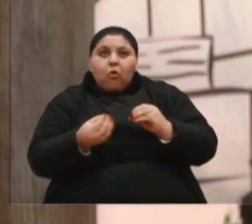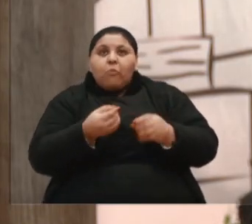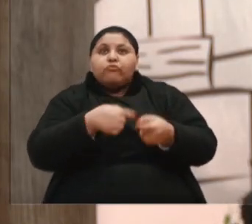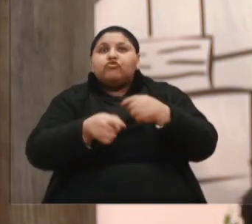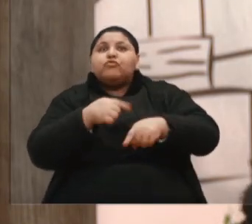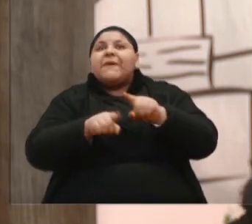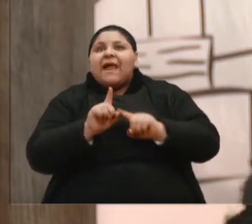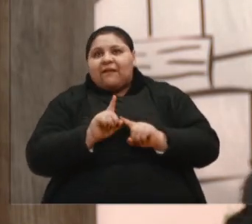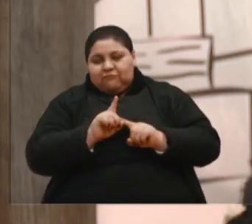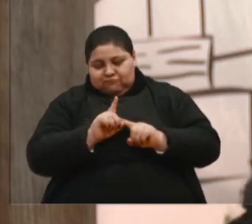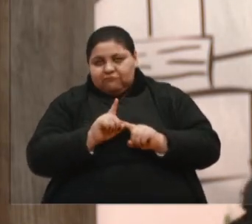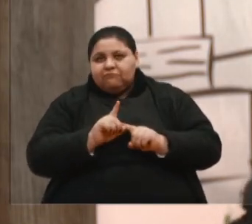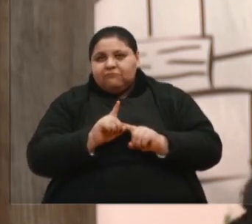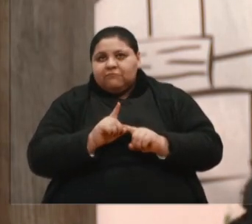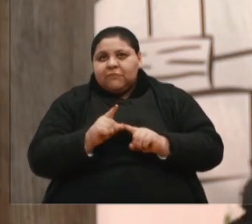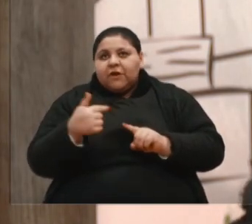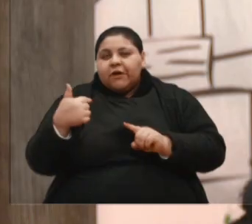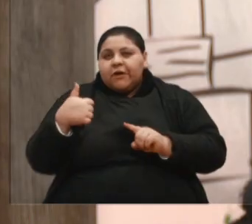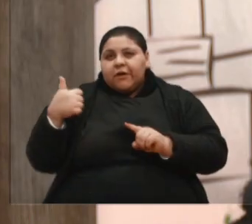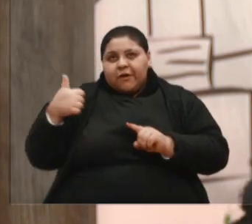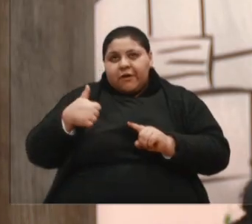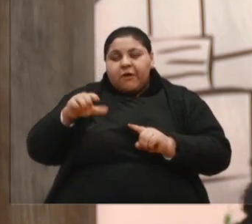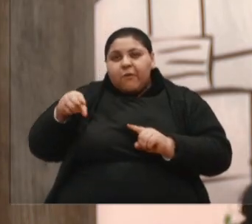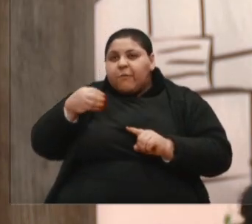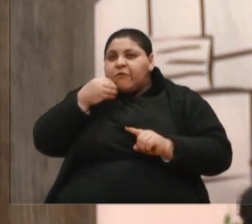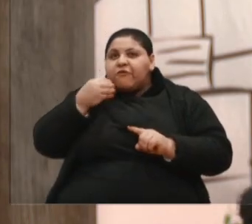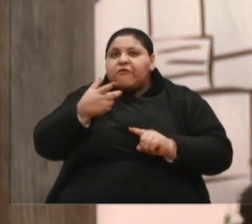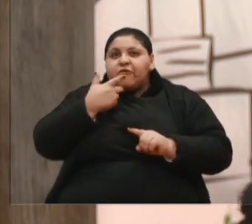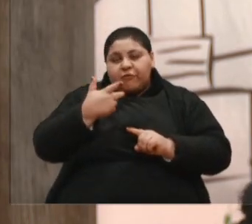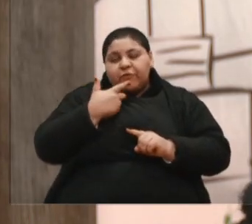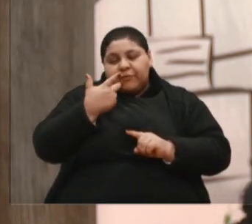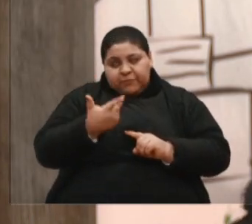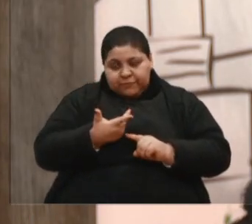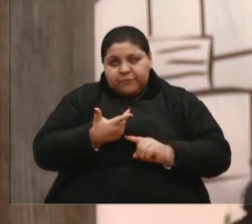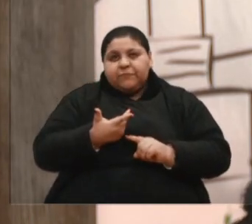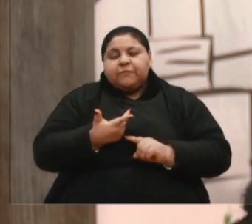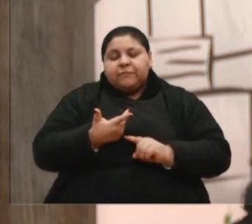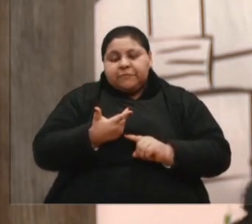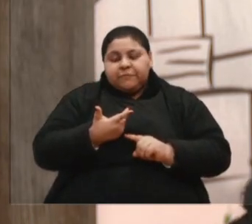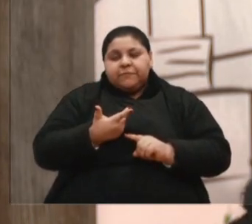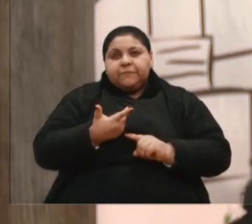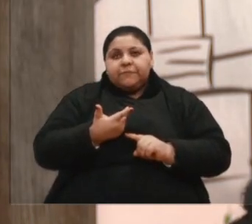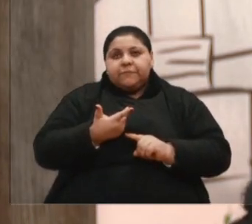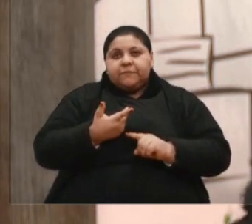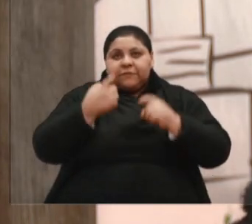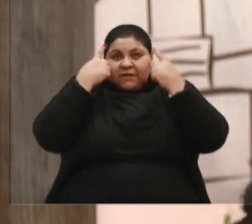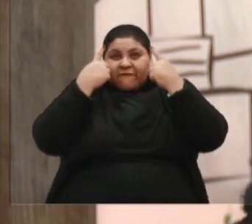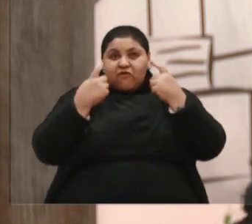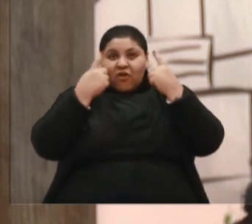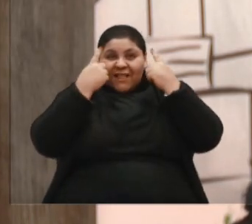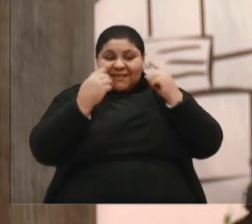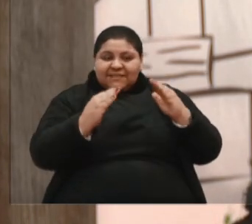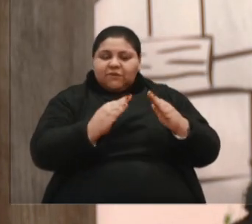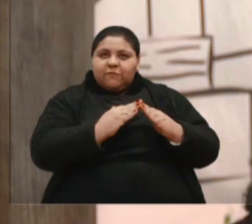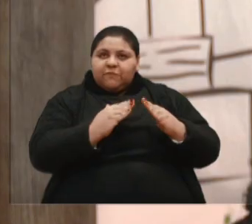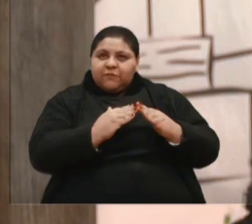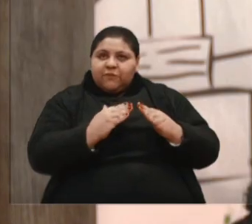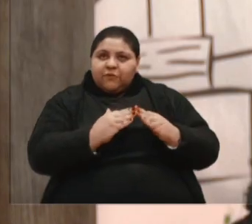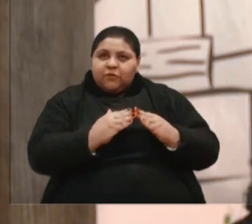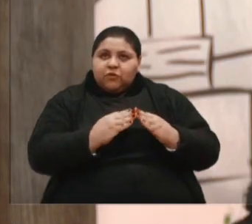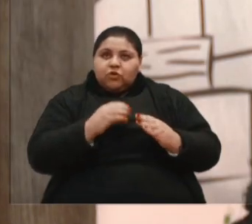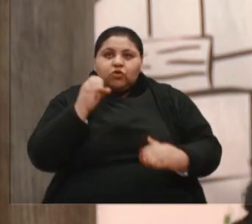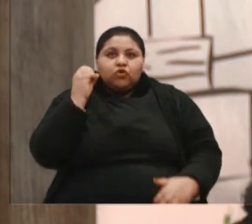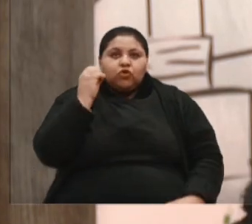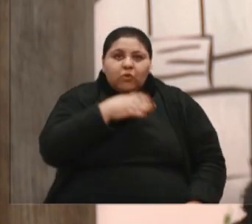capítulo como elas superaram isso. E aí no meu capítulo aproveitei para falar sobre essa questão da violência